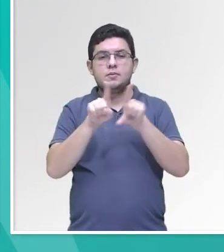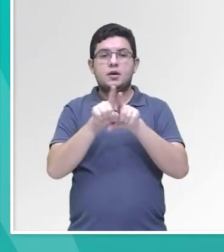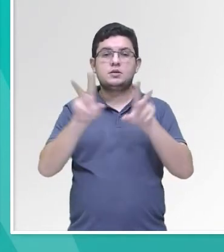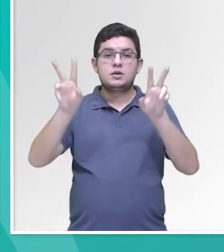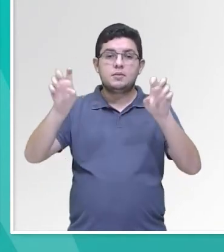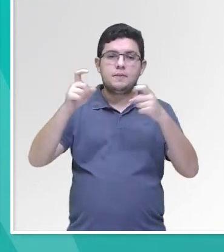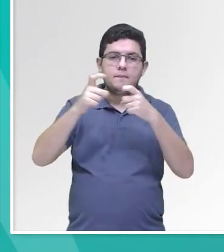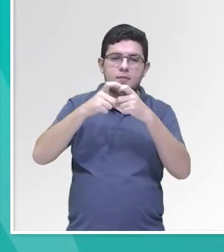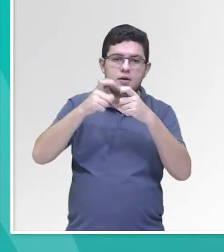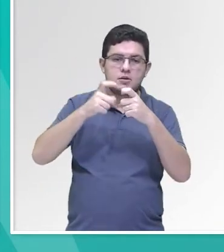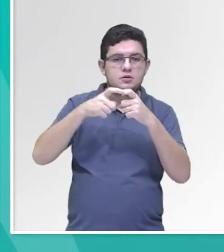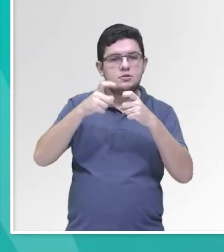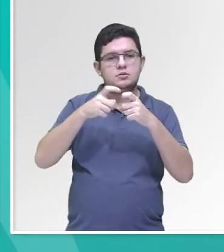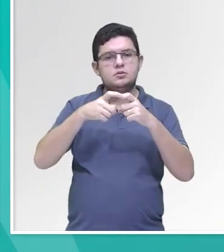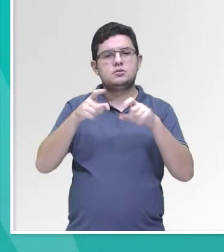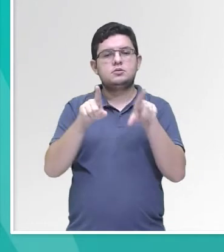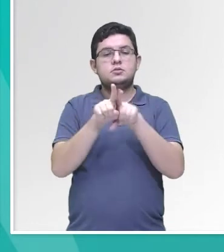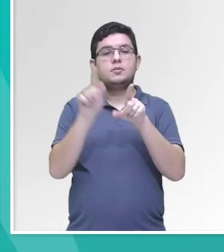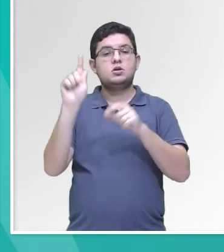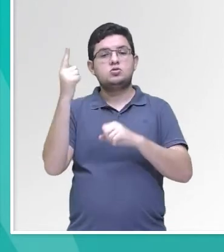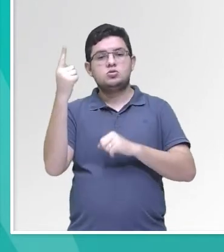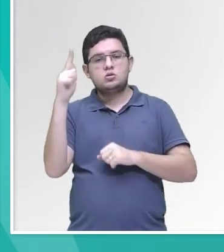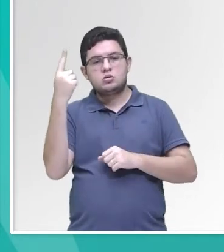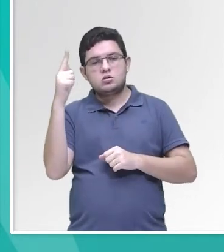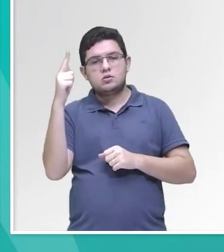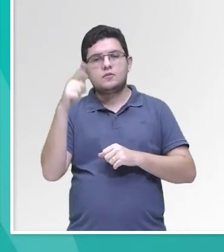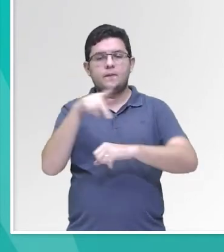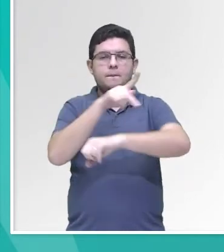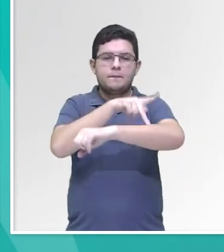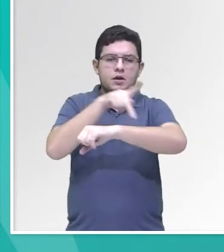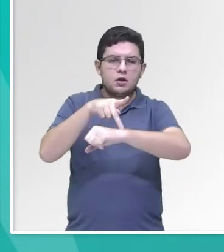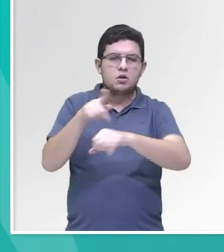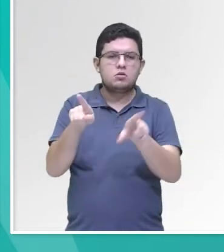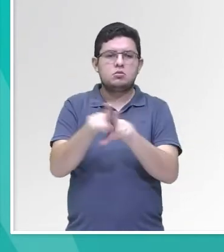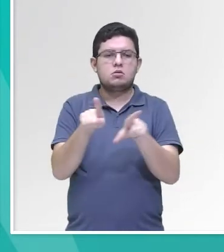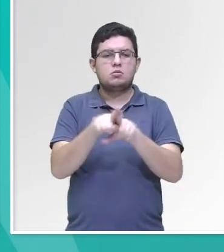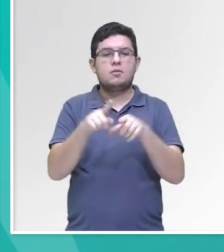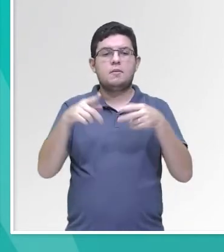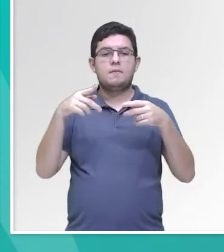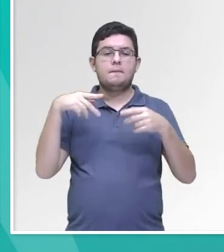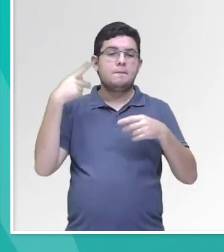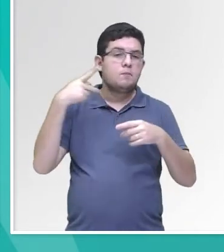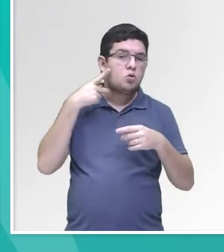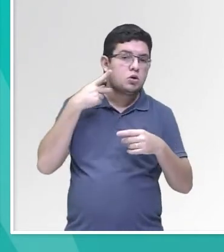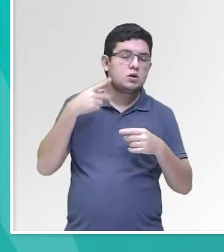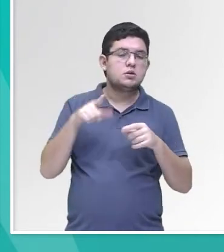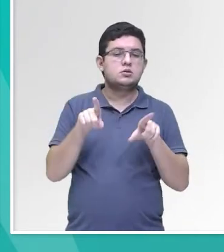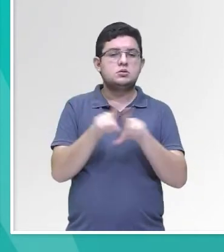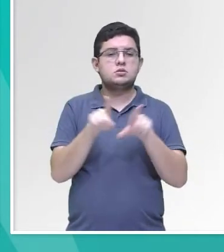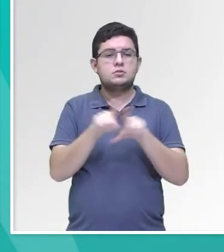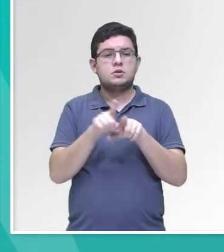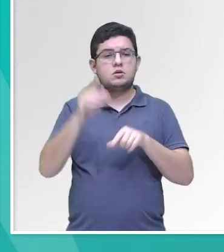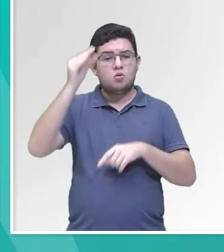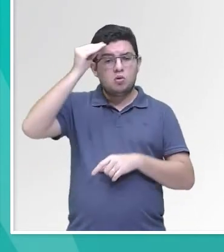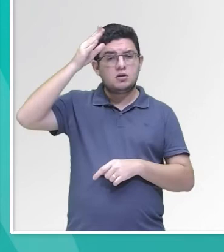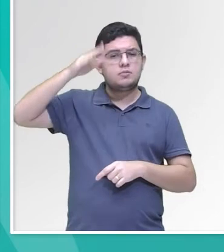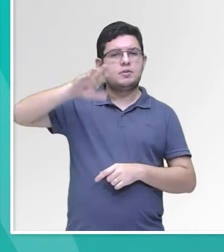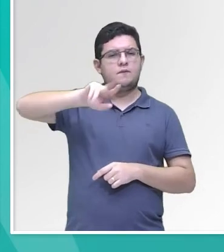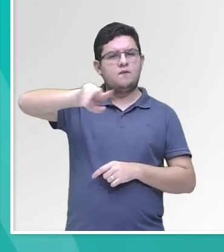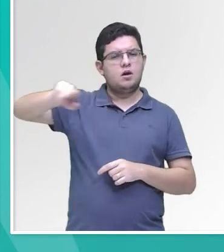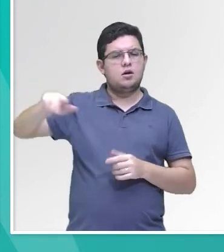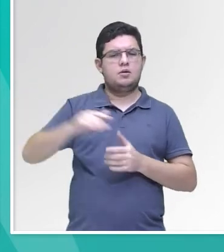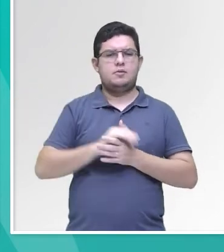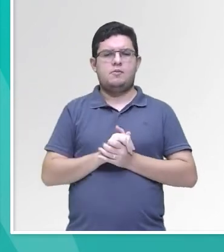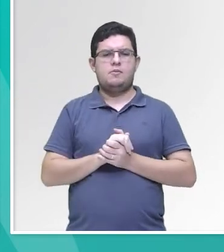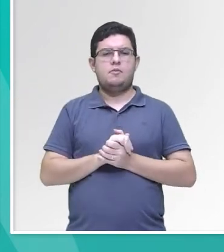que você tenha lido, sobre geografia, pedagogia, política, enfim, conhecimento vasto. Vocês têm que estar